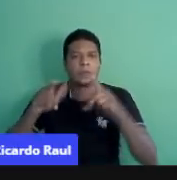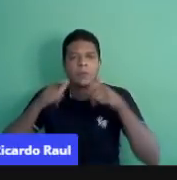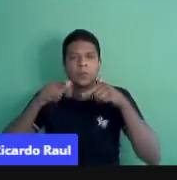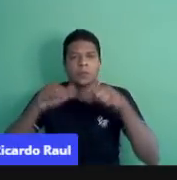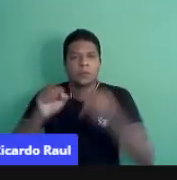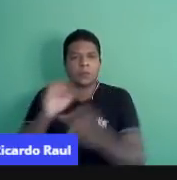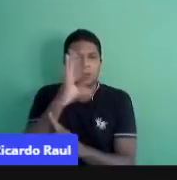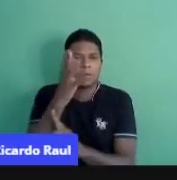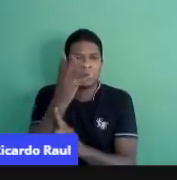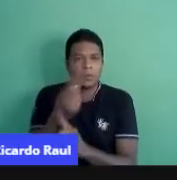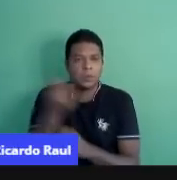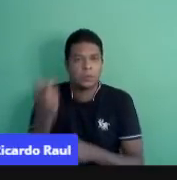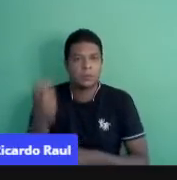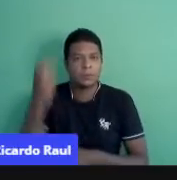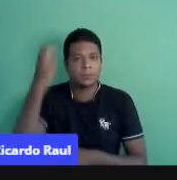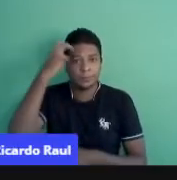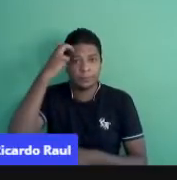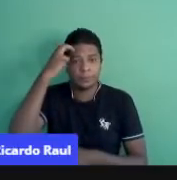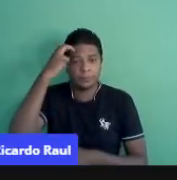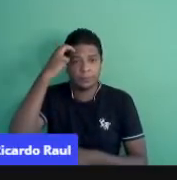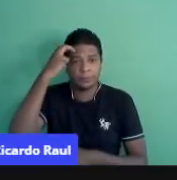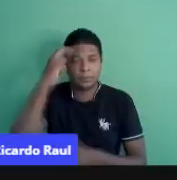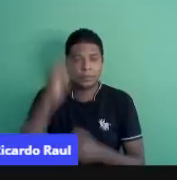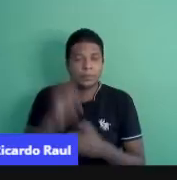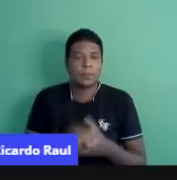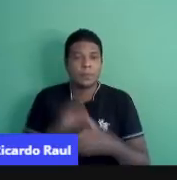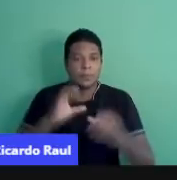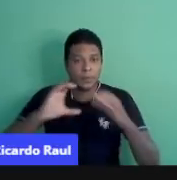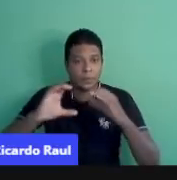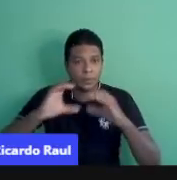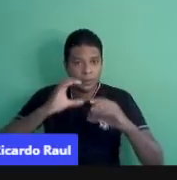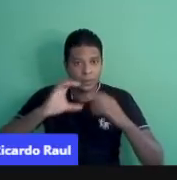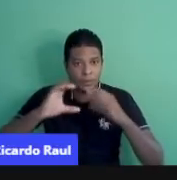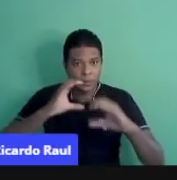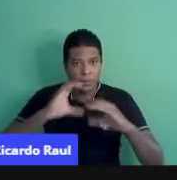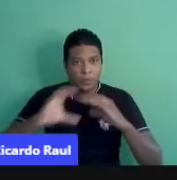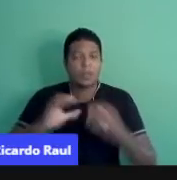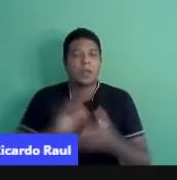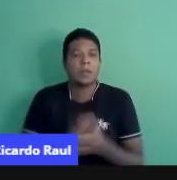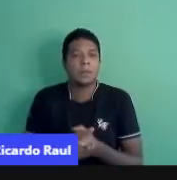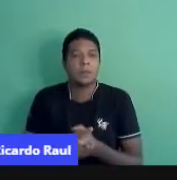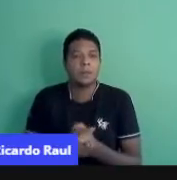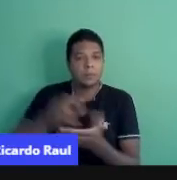e culturais, como a música, a dança e seus diversos movimentos.